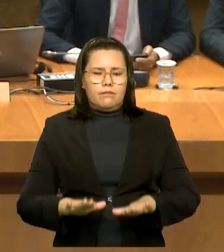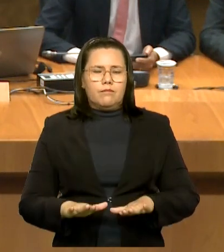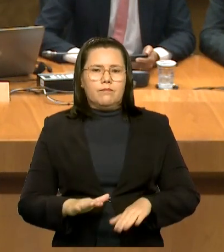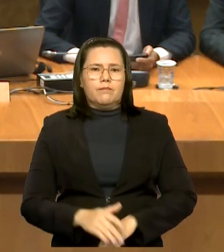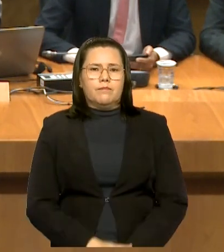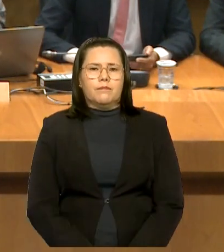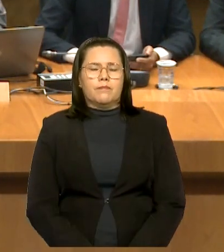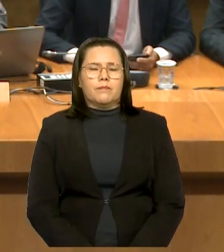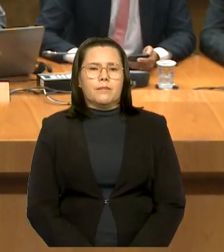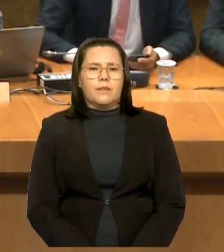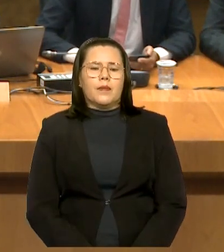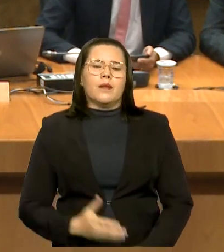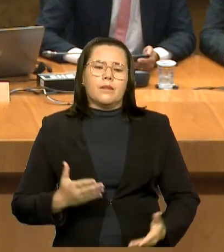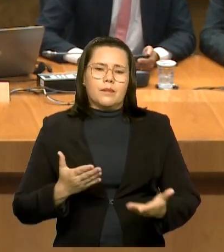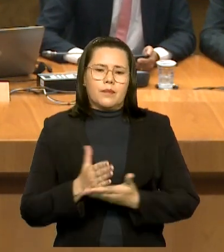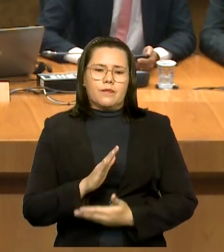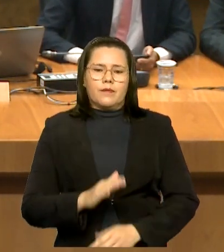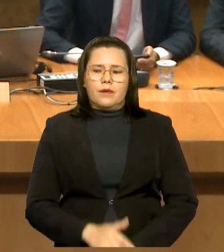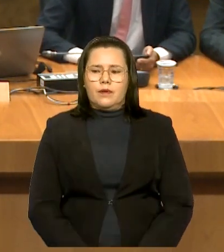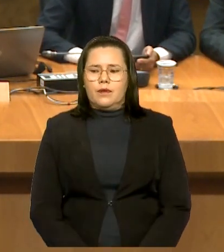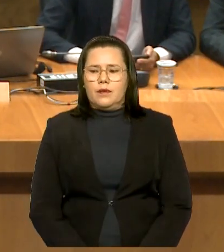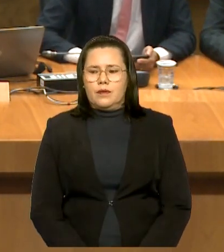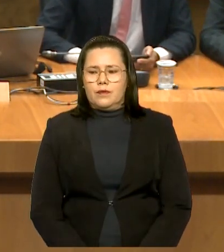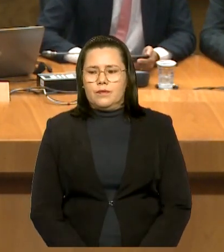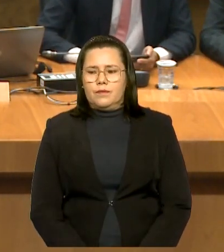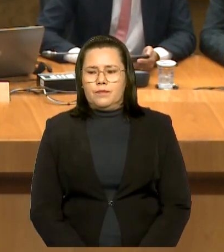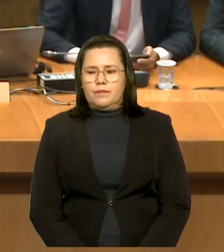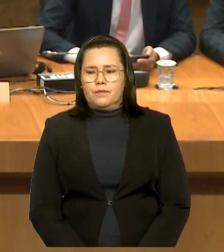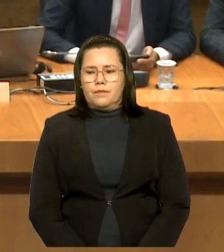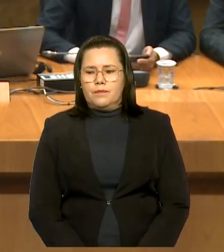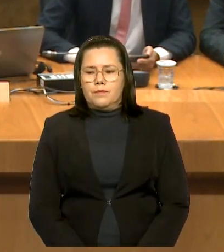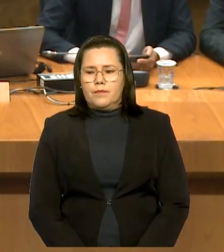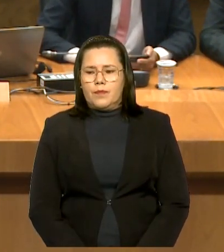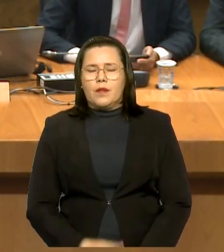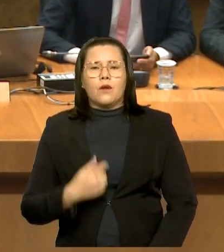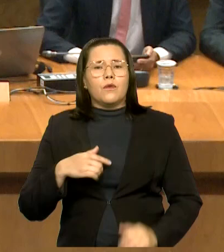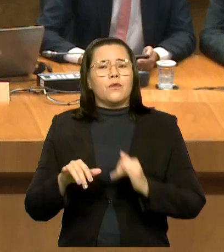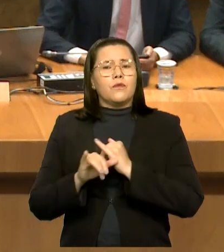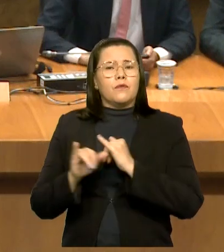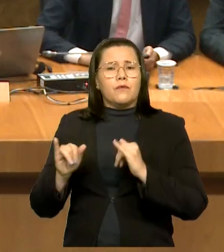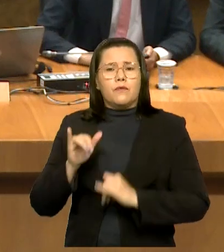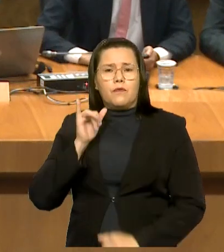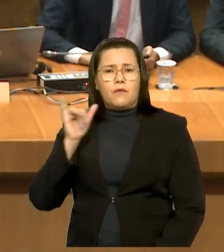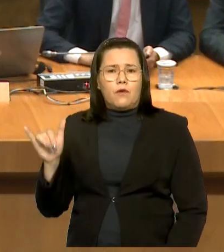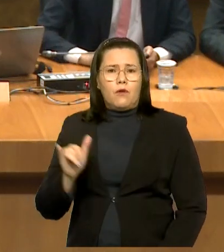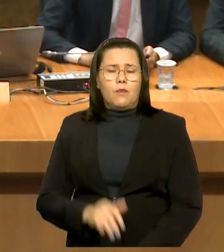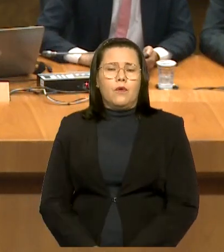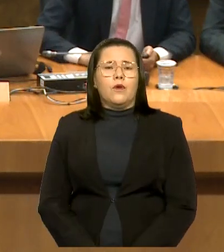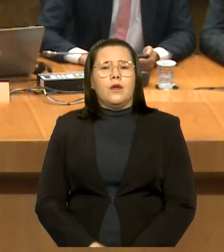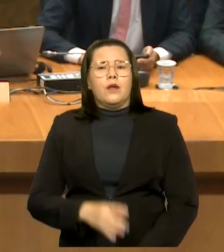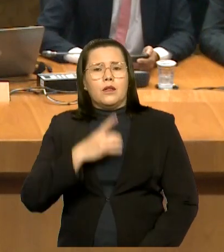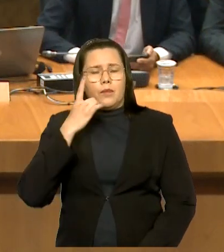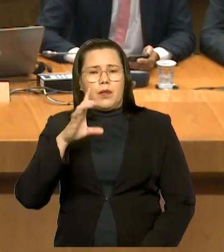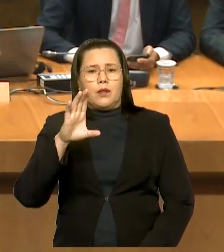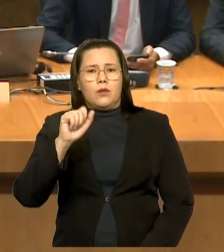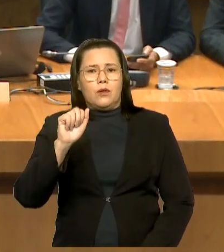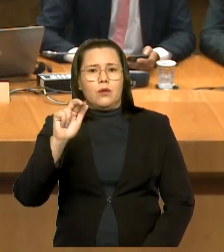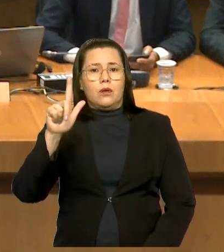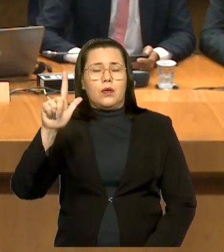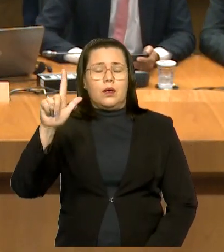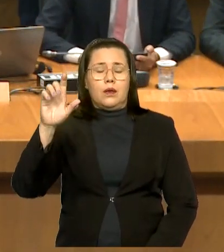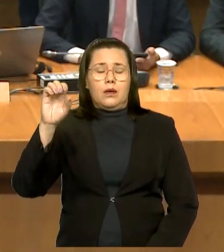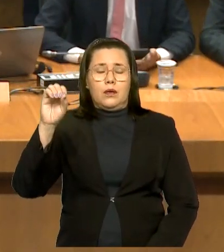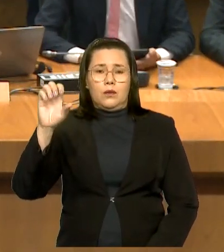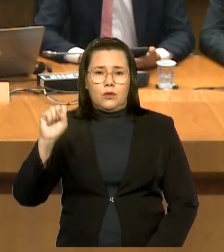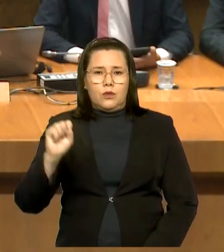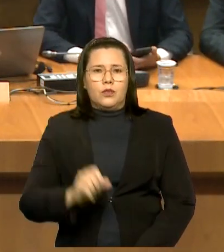estão. Aprovado, adotado o regime de urgência, informa ao deputado Carlos Lula que, como estamos sem as comissões da Casa